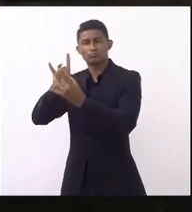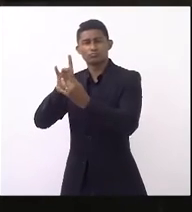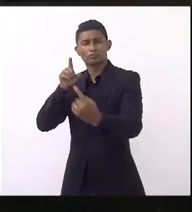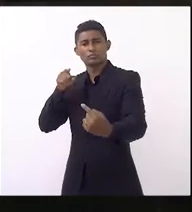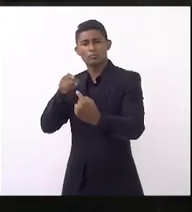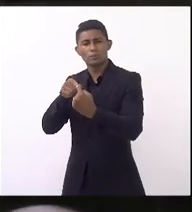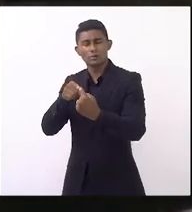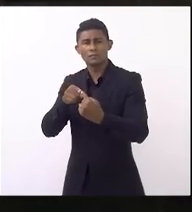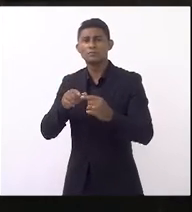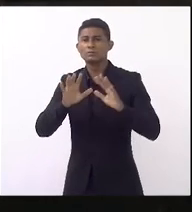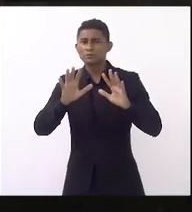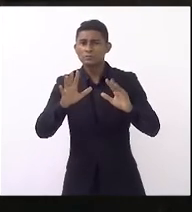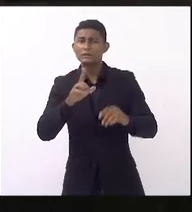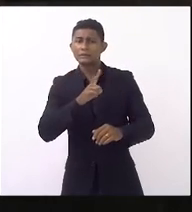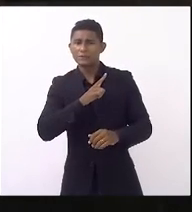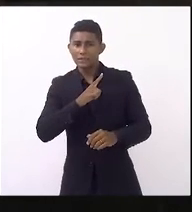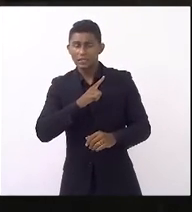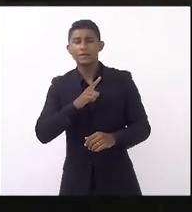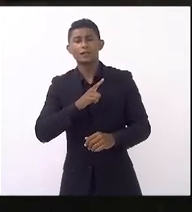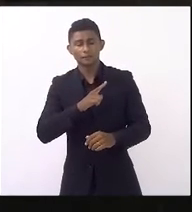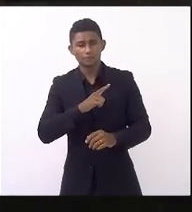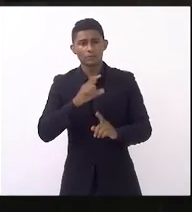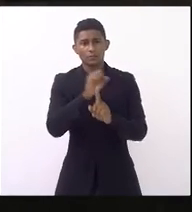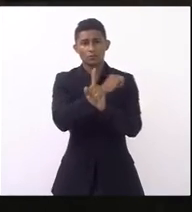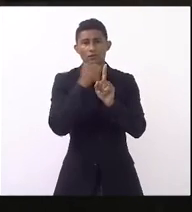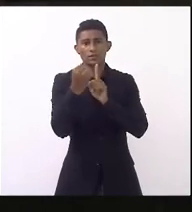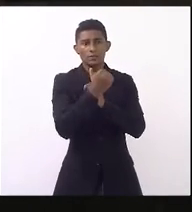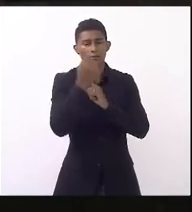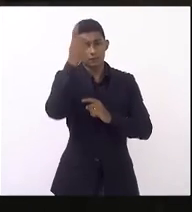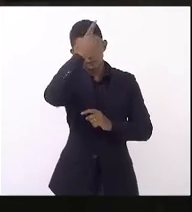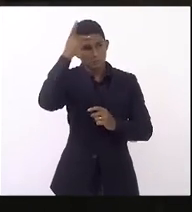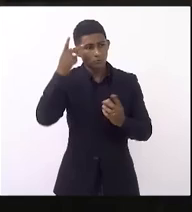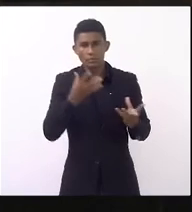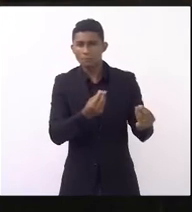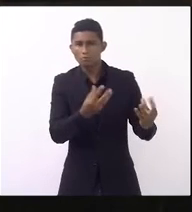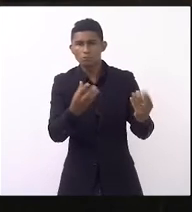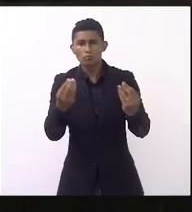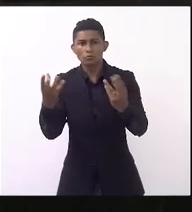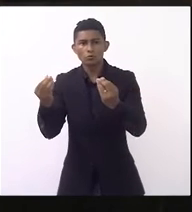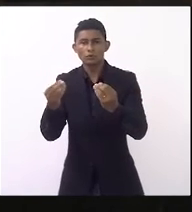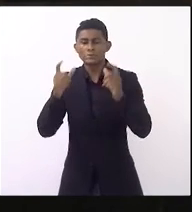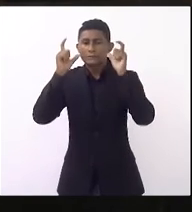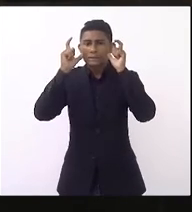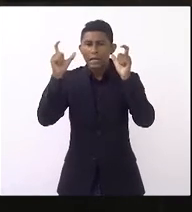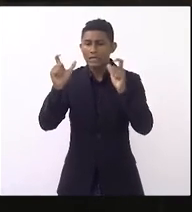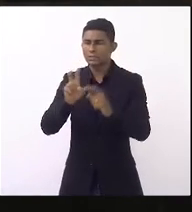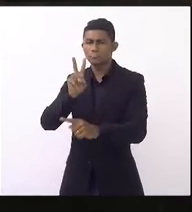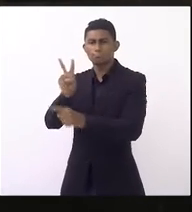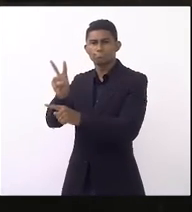mobilizado diversos atores sociais em torno da defesa e garantia da vida digna